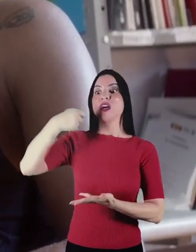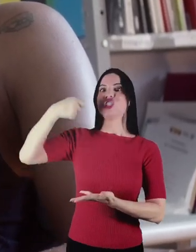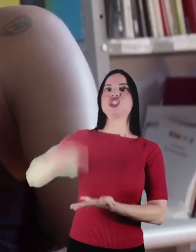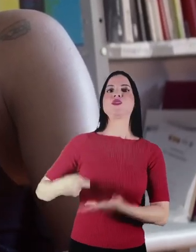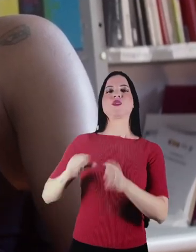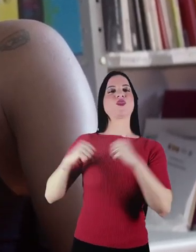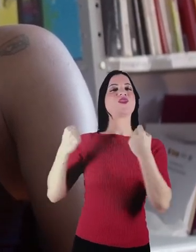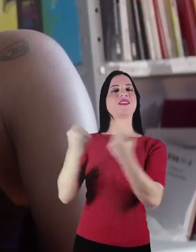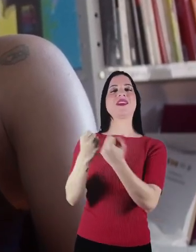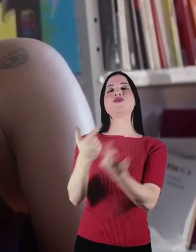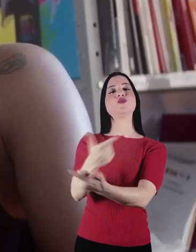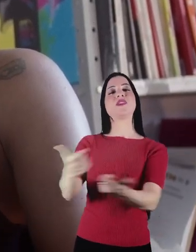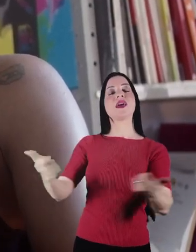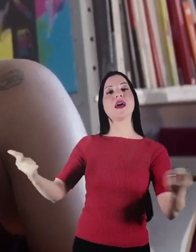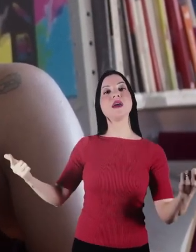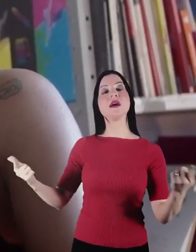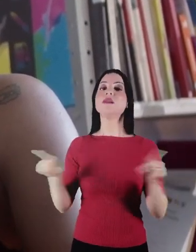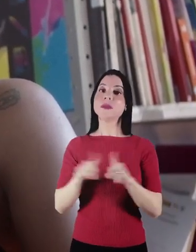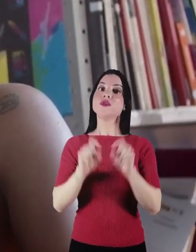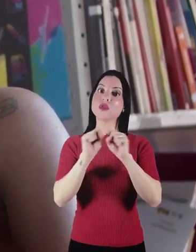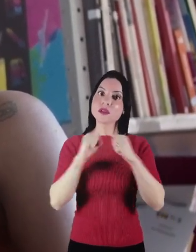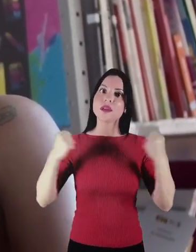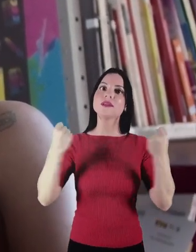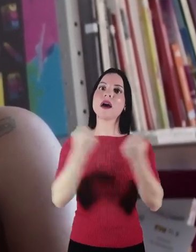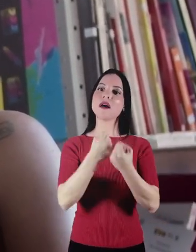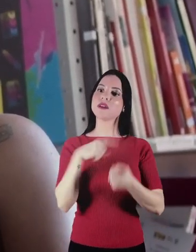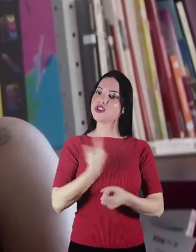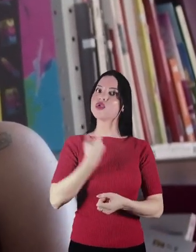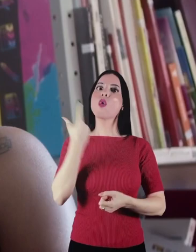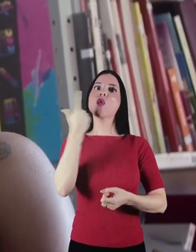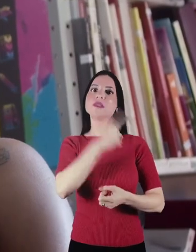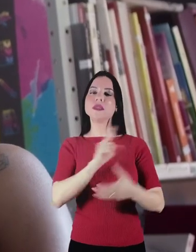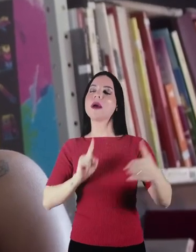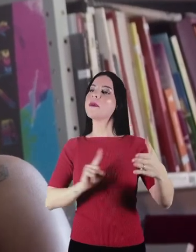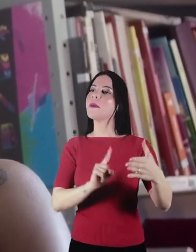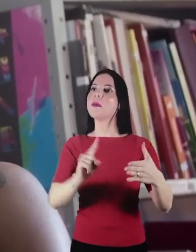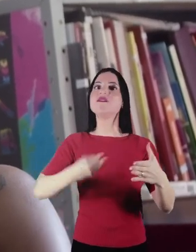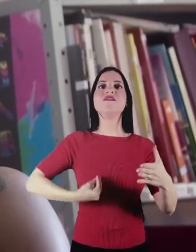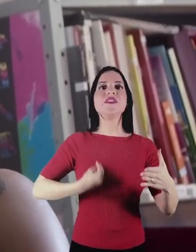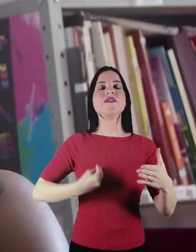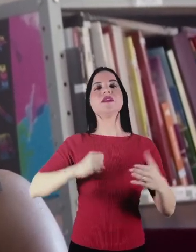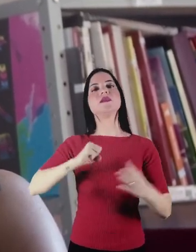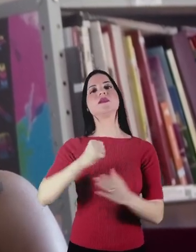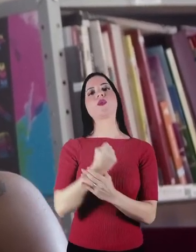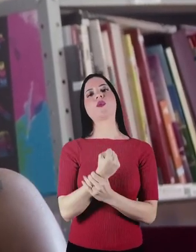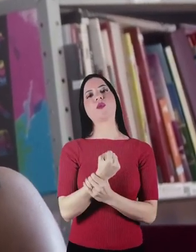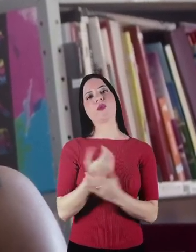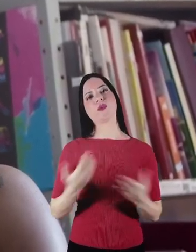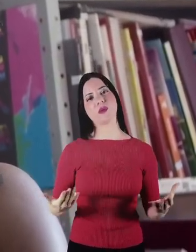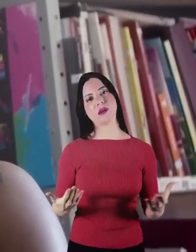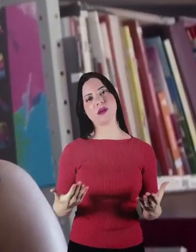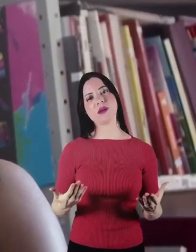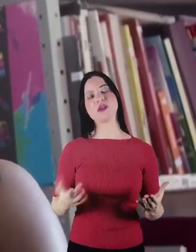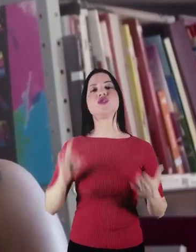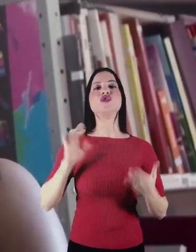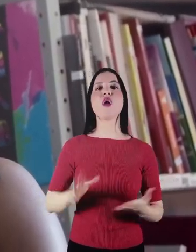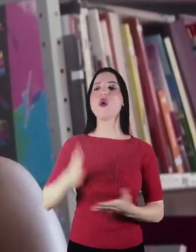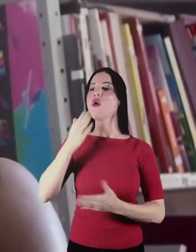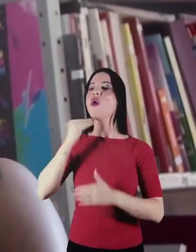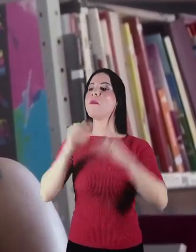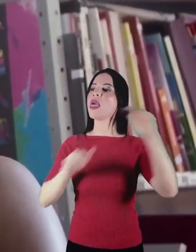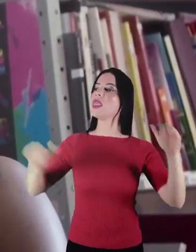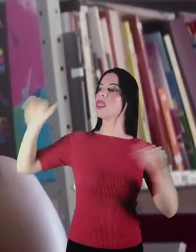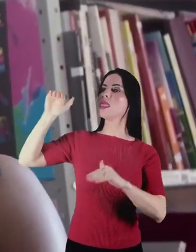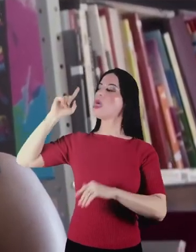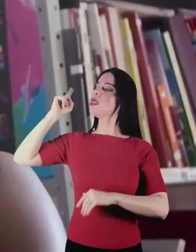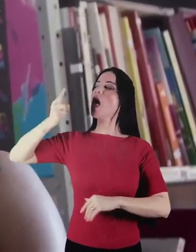em que a gente tenha segurança para viver, numa sociedade que não sejam os homens que estejam ditando